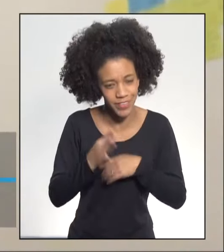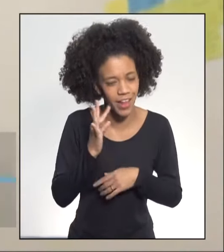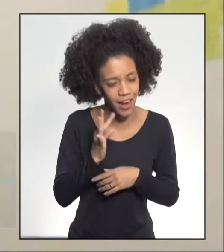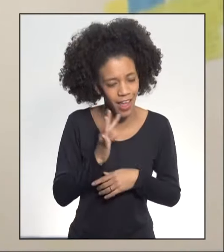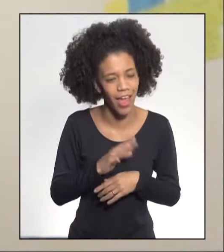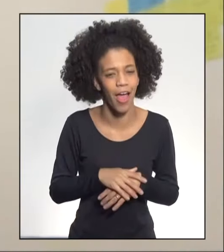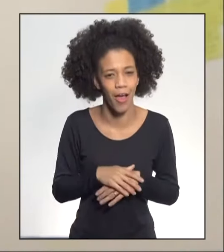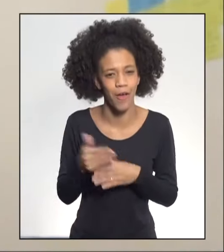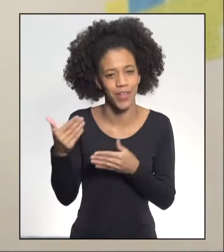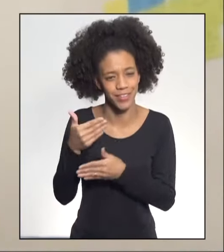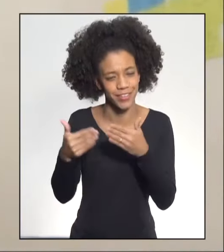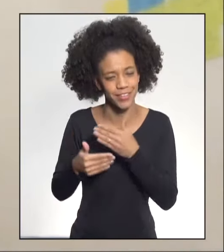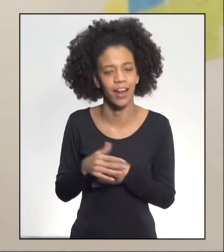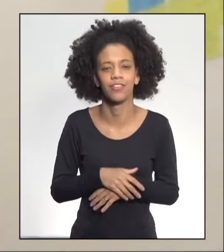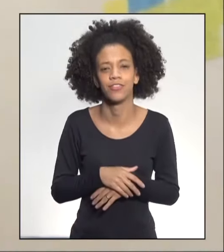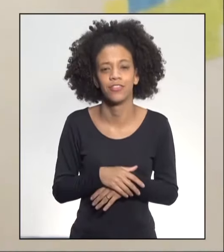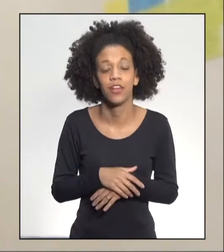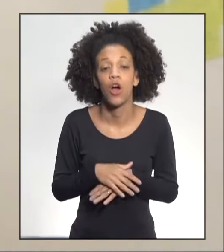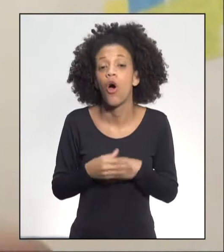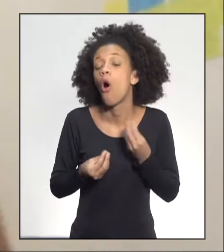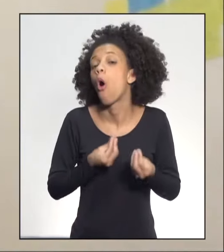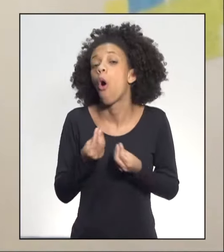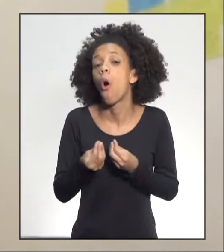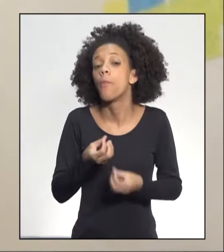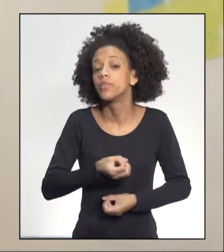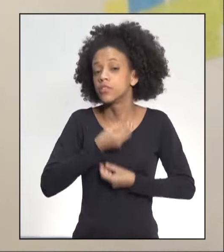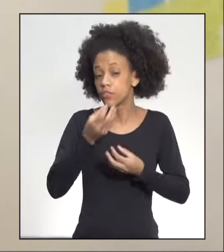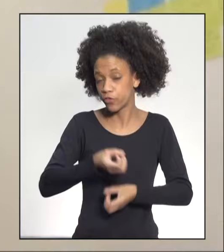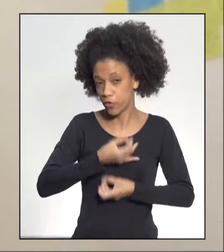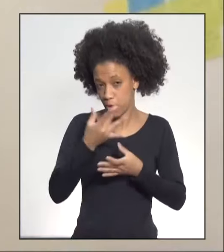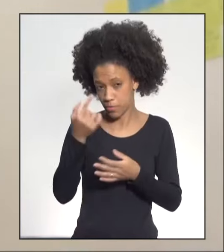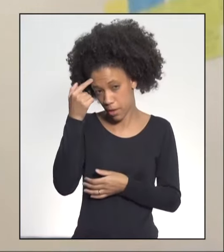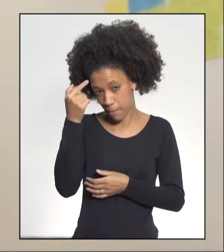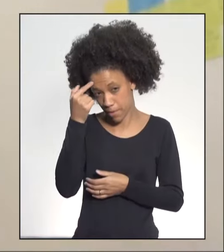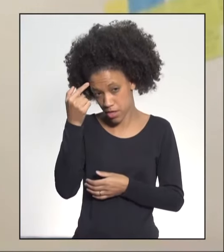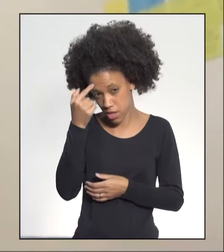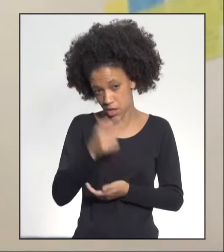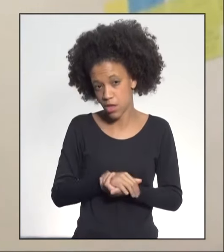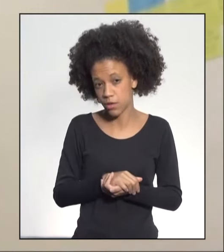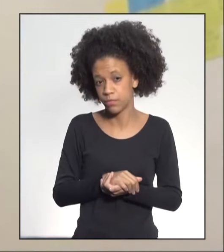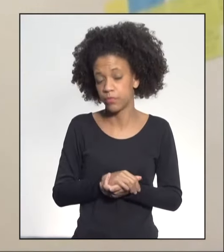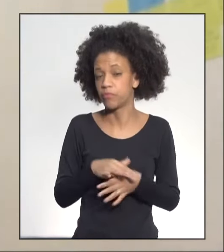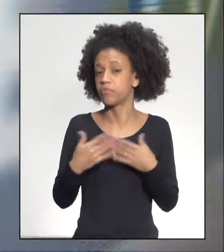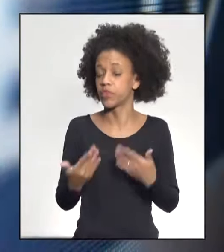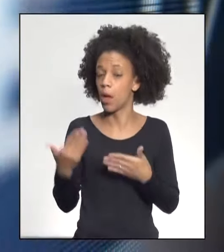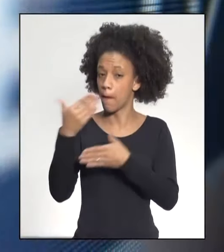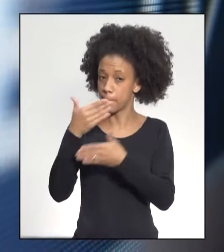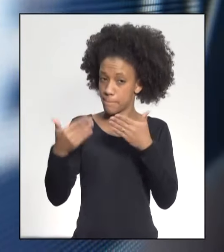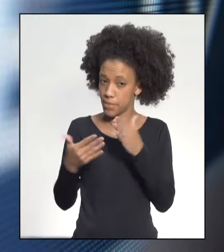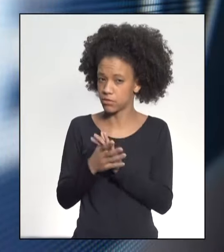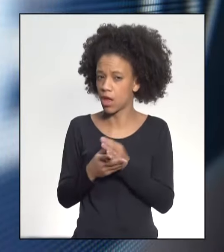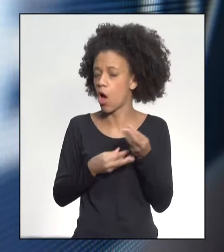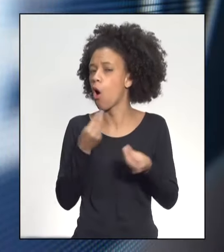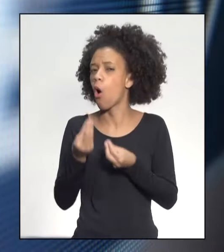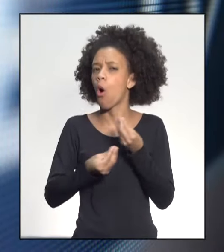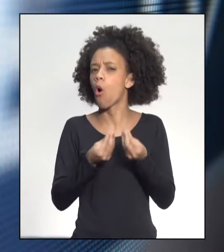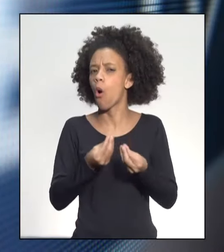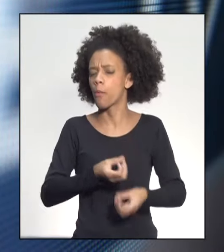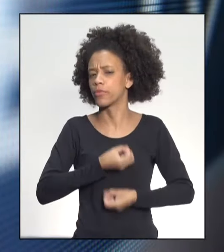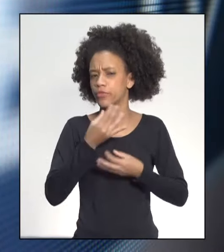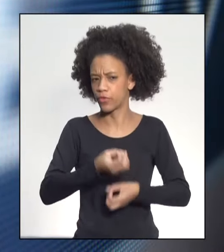agora, esse slide. Como nos informamos? Vamos pensar nesse slide que aparece nas figuras agora? Como a gente se